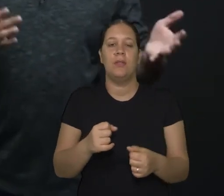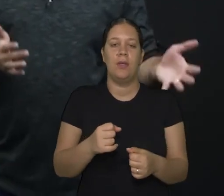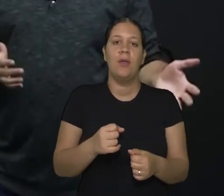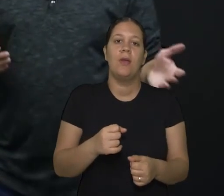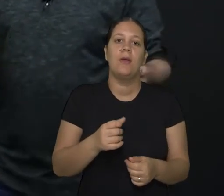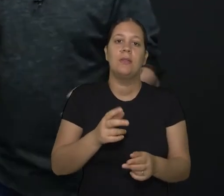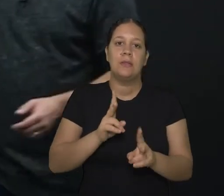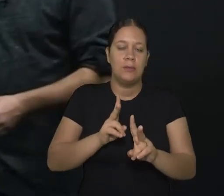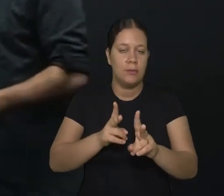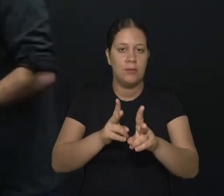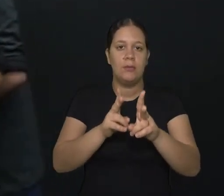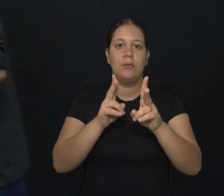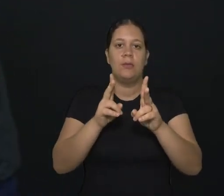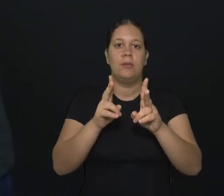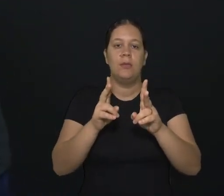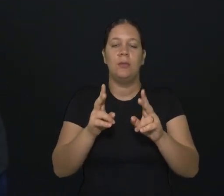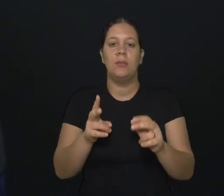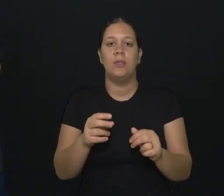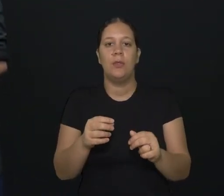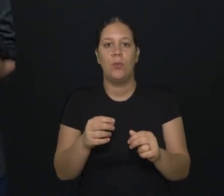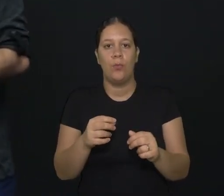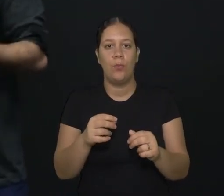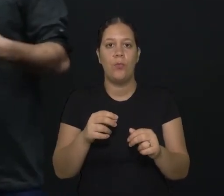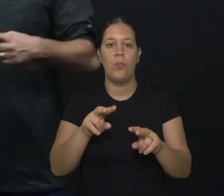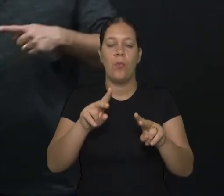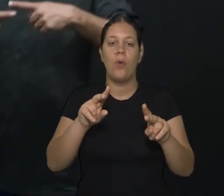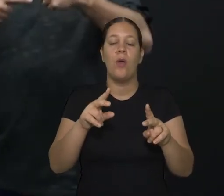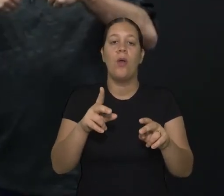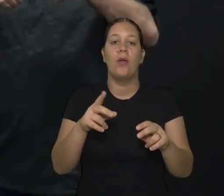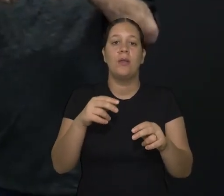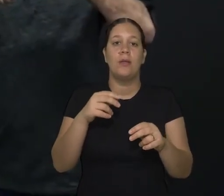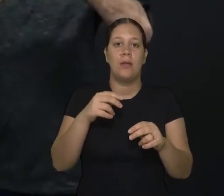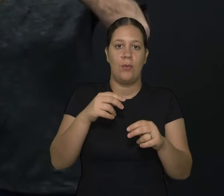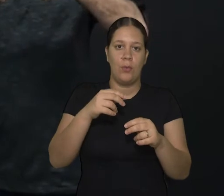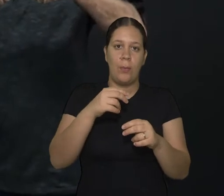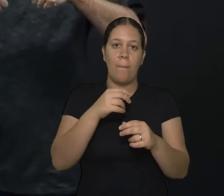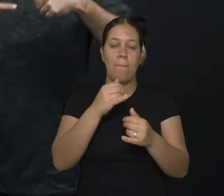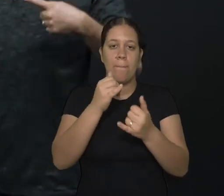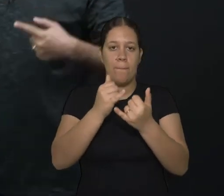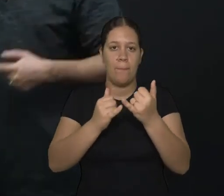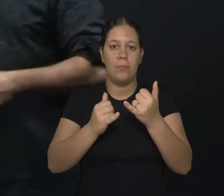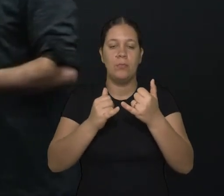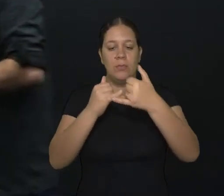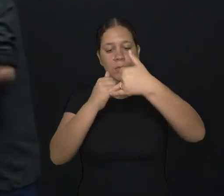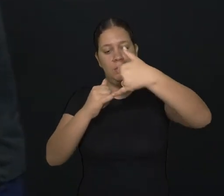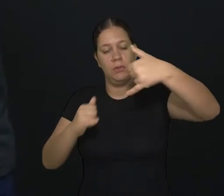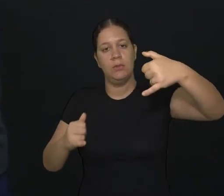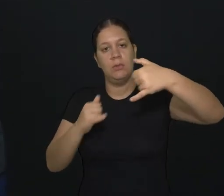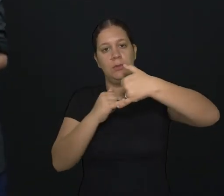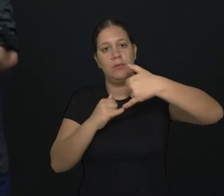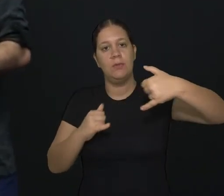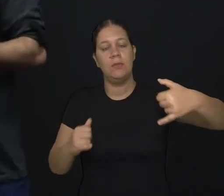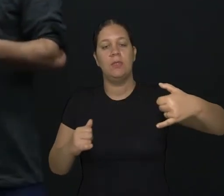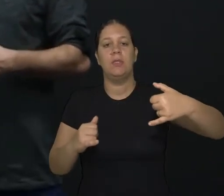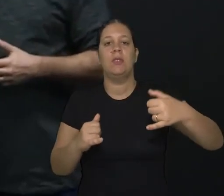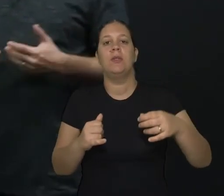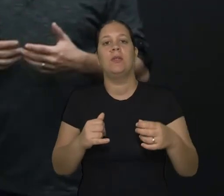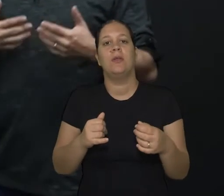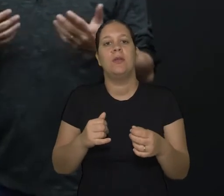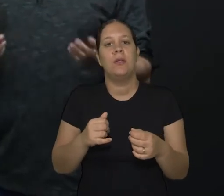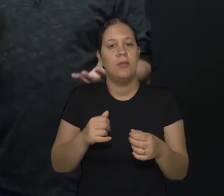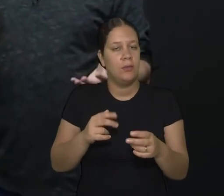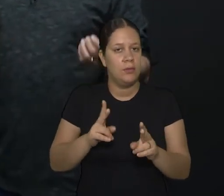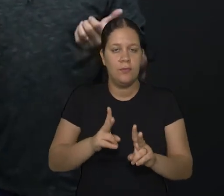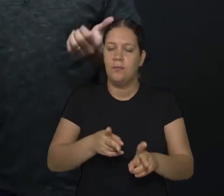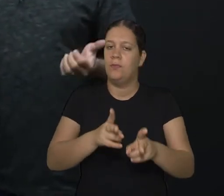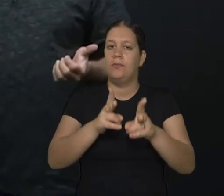toda reta é infinita, tá? E nós temos aqui também duas retas, uma em cima da outra, então aqui nós temos